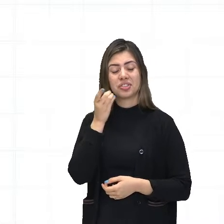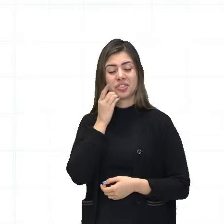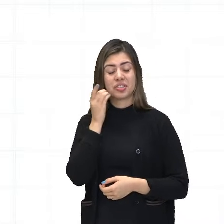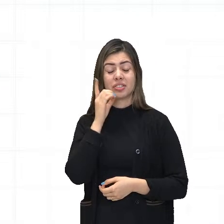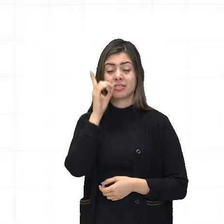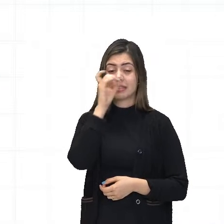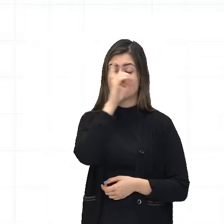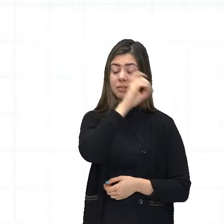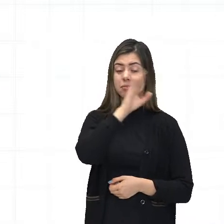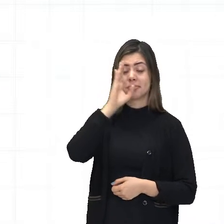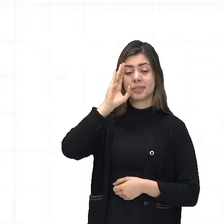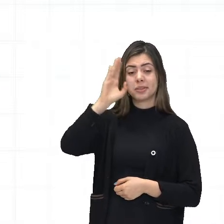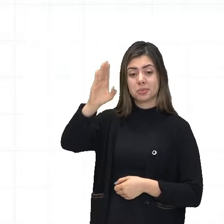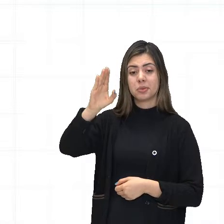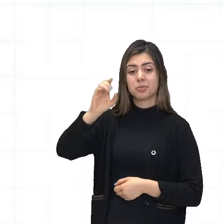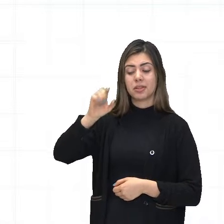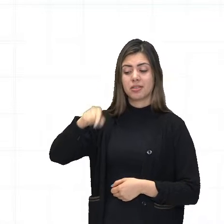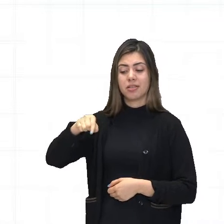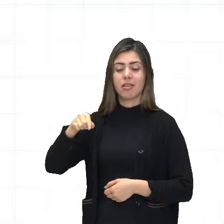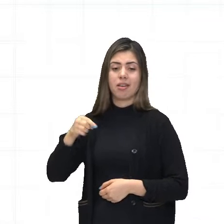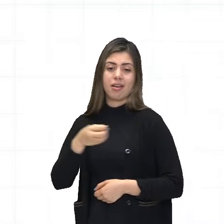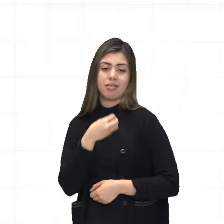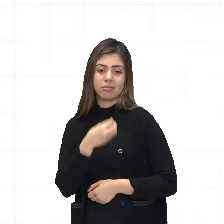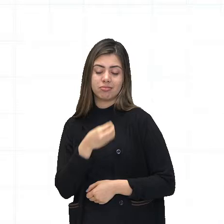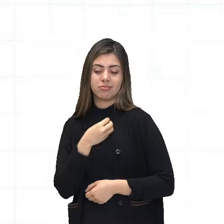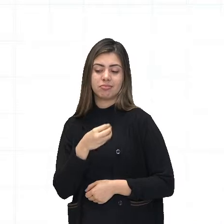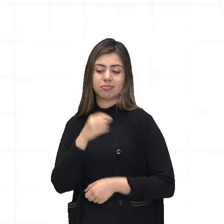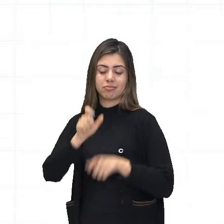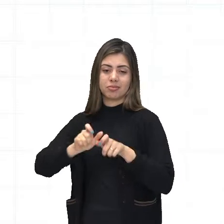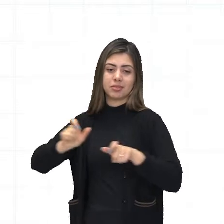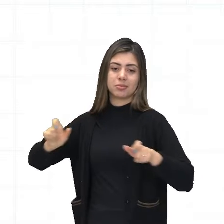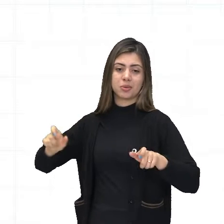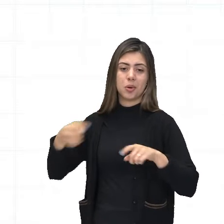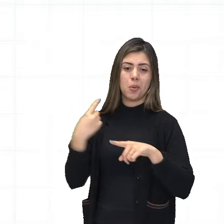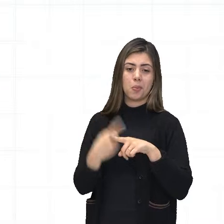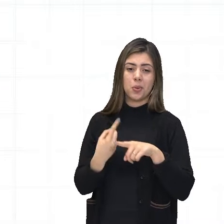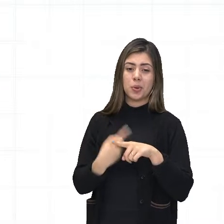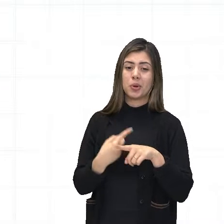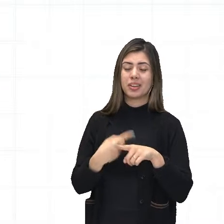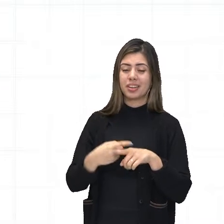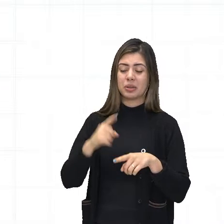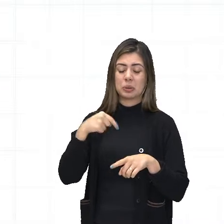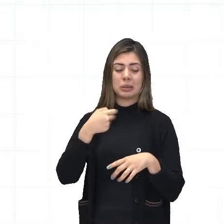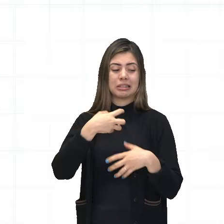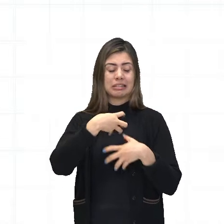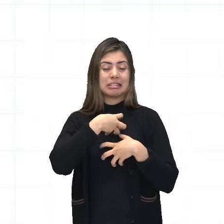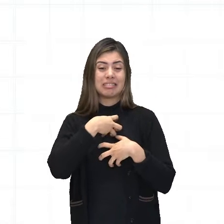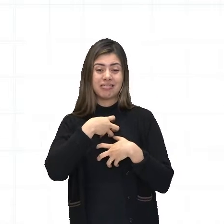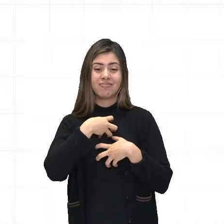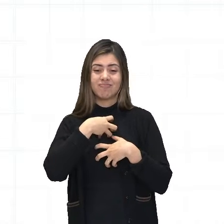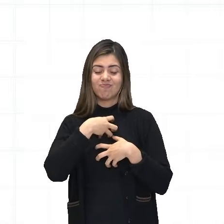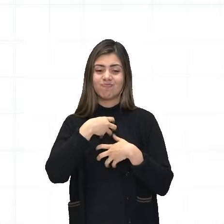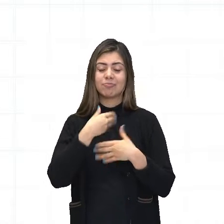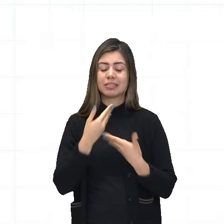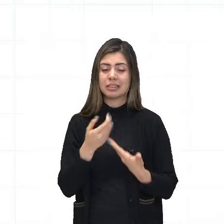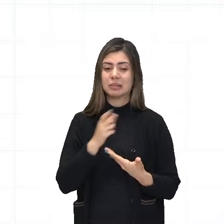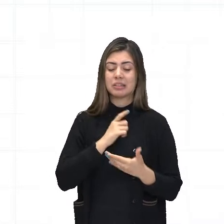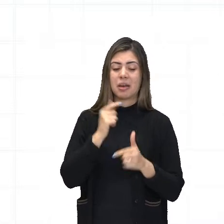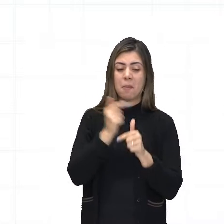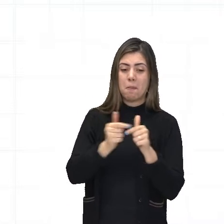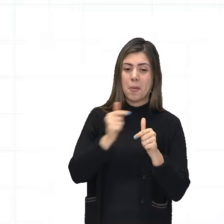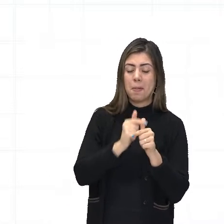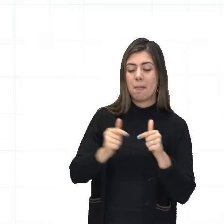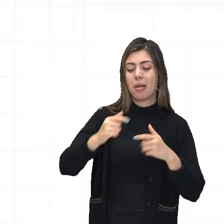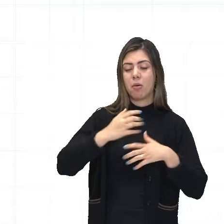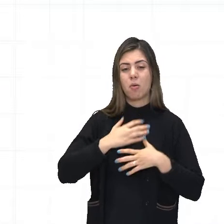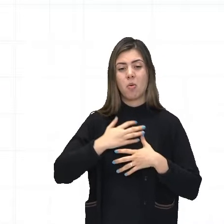principalmente para os moradores, porque essa fumaça ela foi bastante sentida. Então, muitos problemas